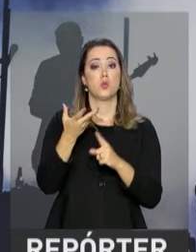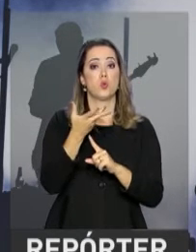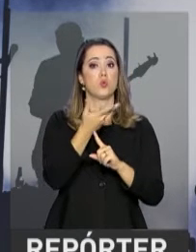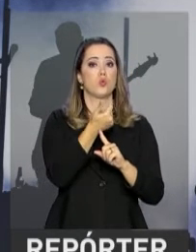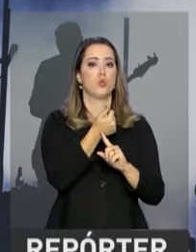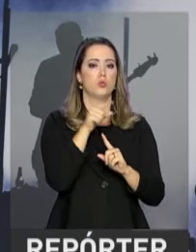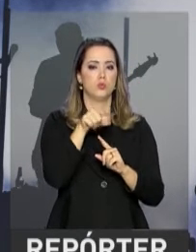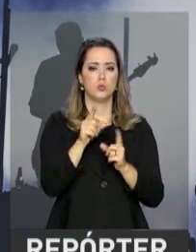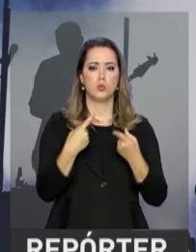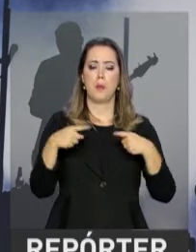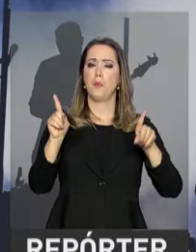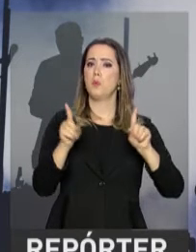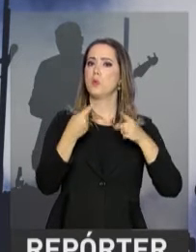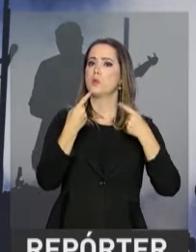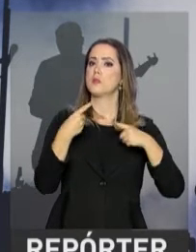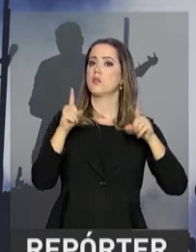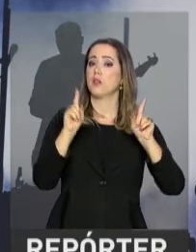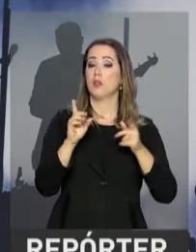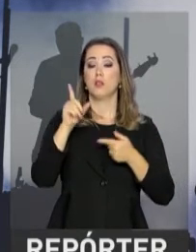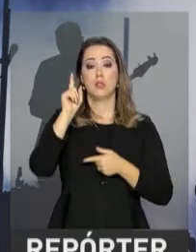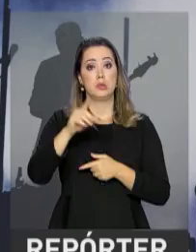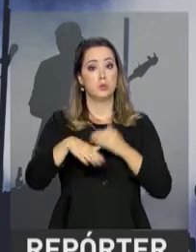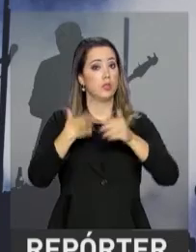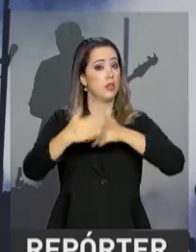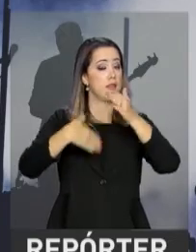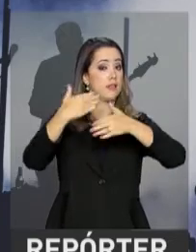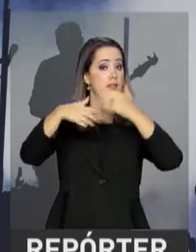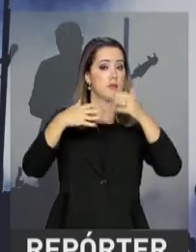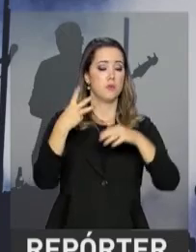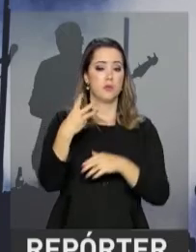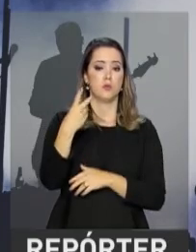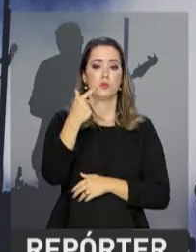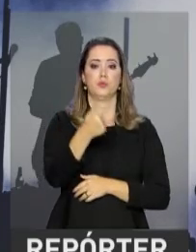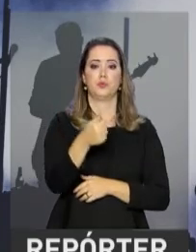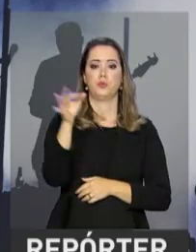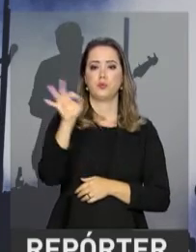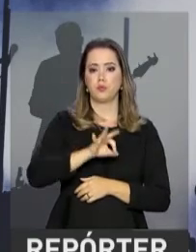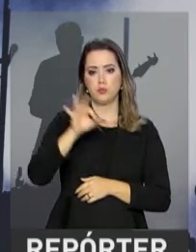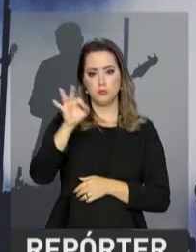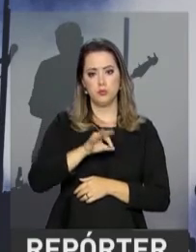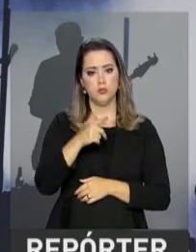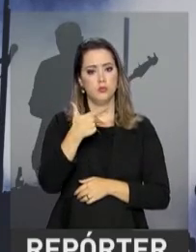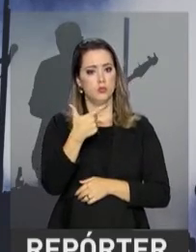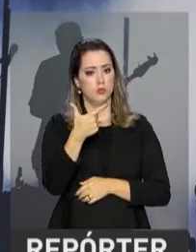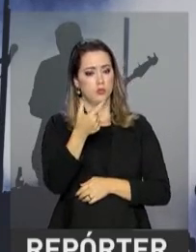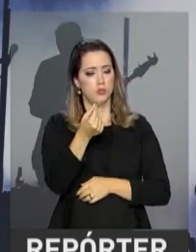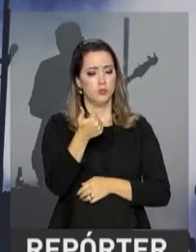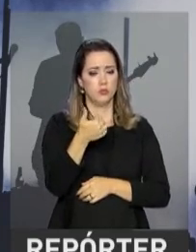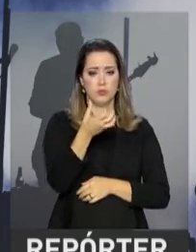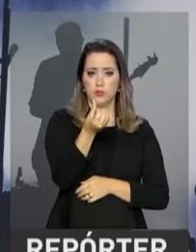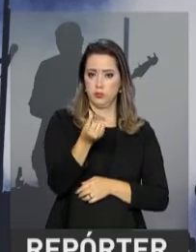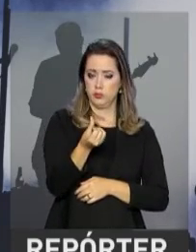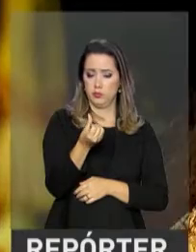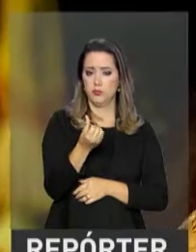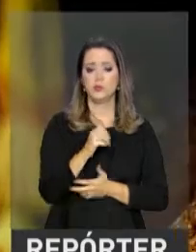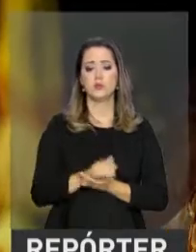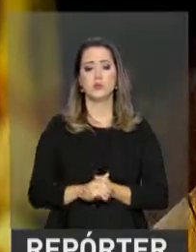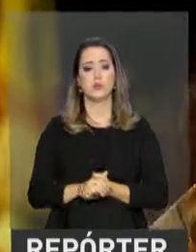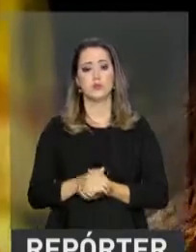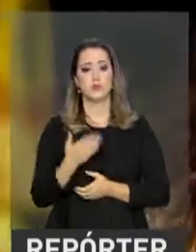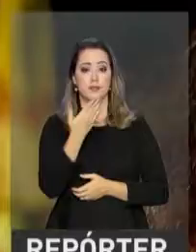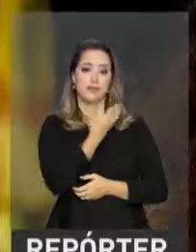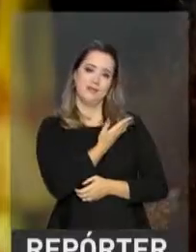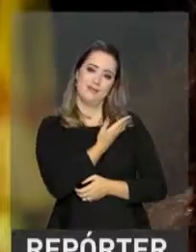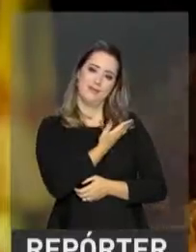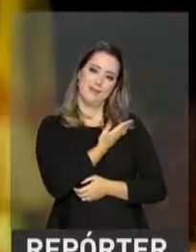do segmento musical um crescimento de 37% em relação a 2006 para